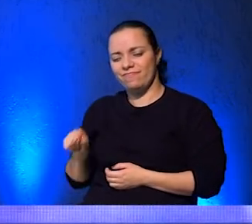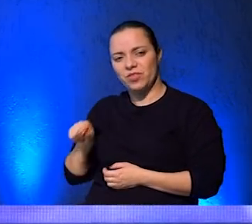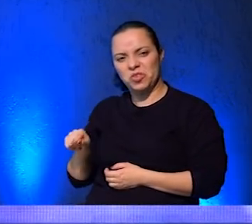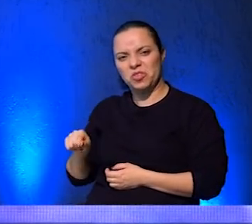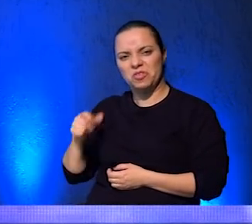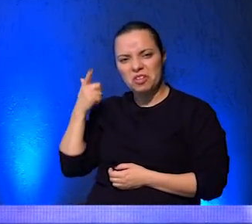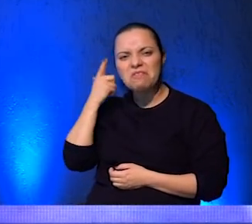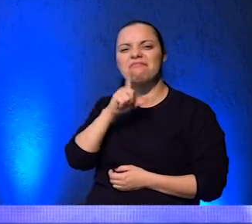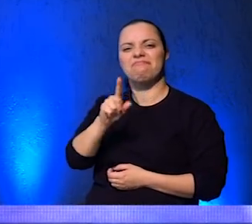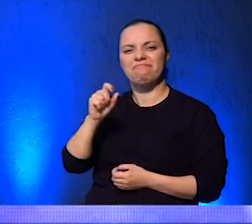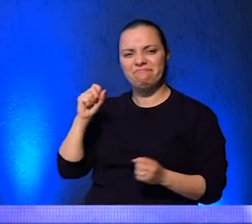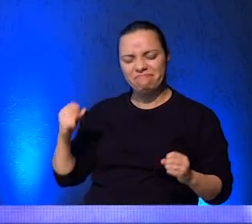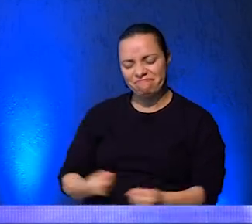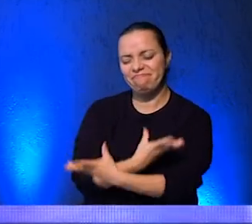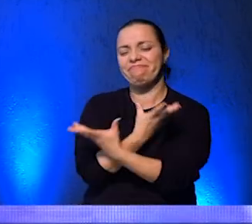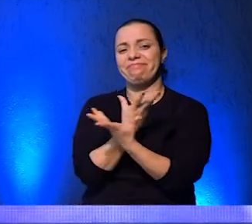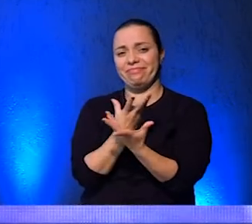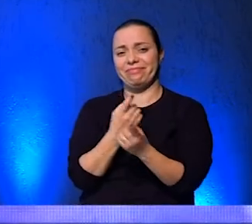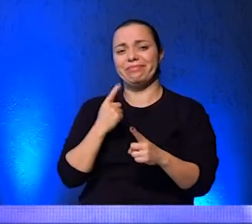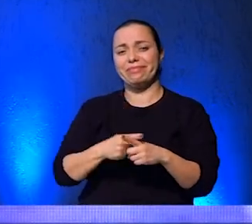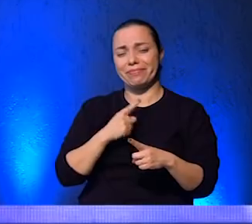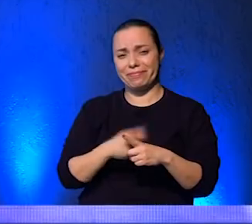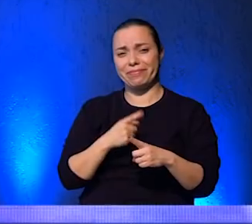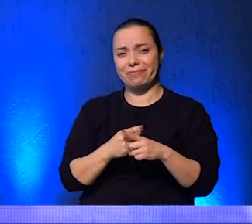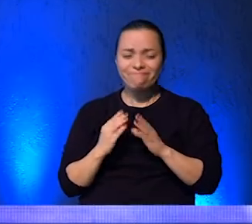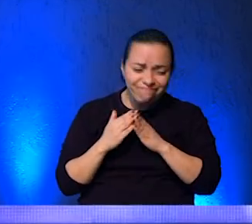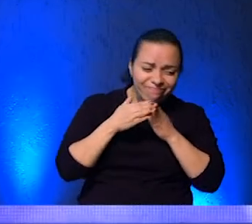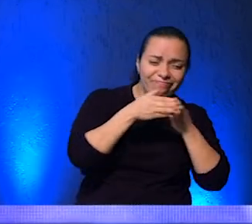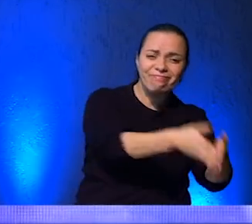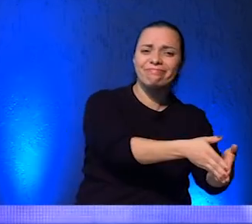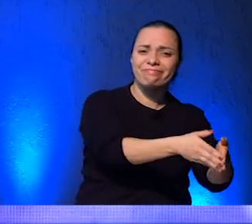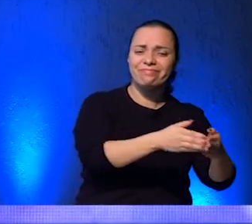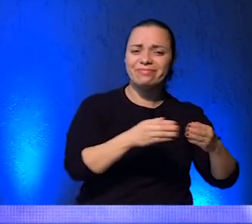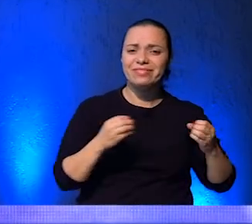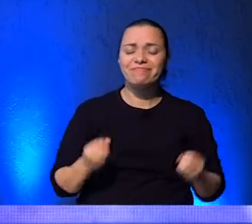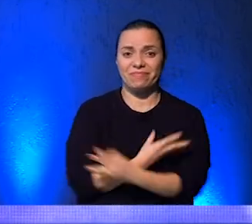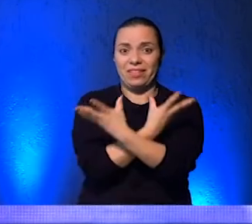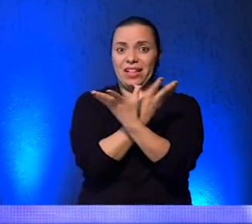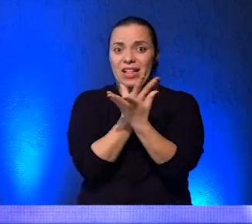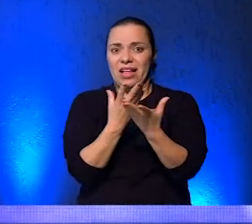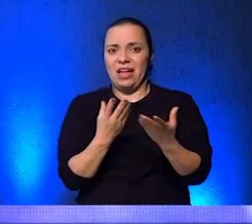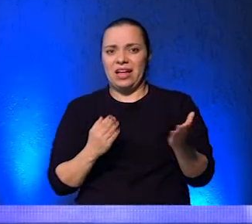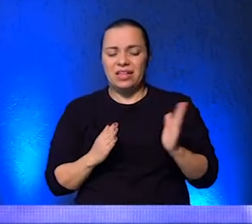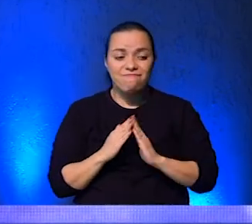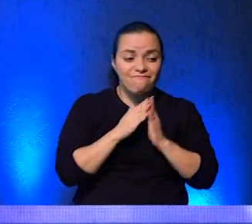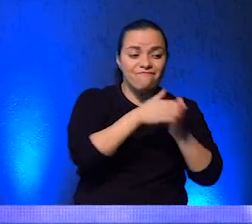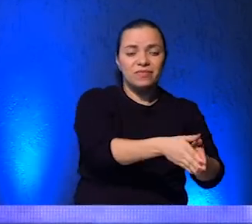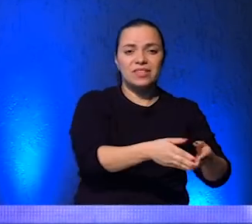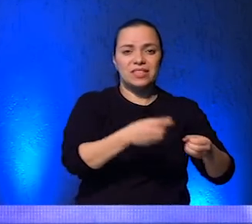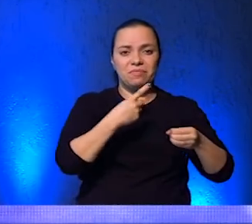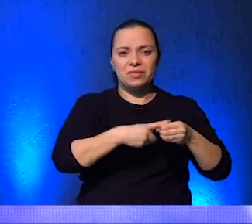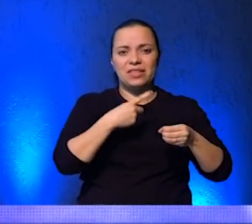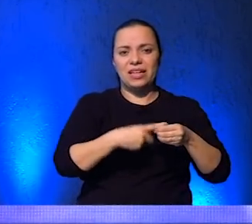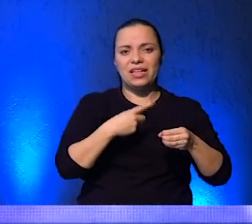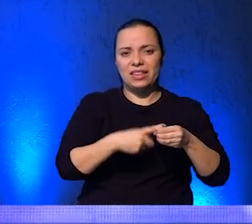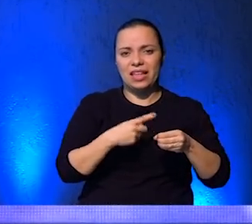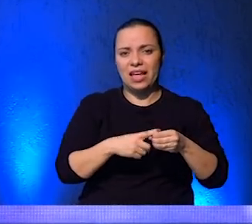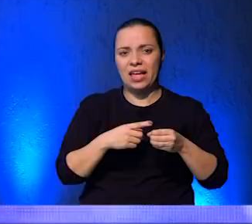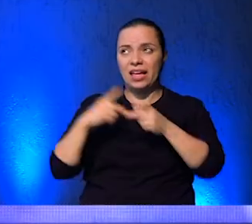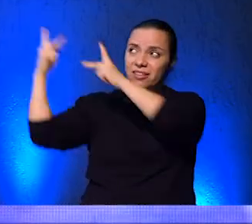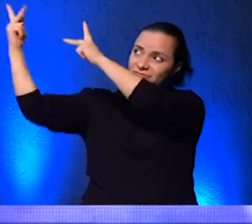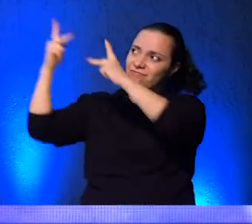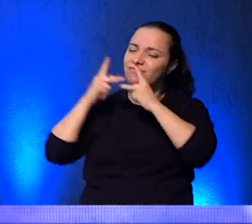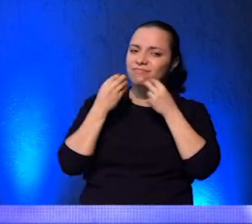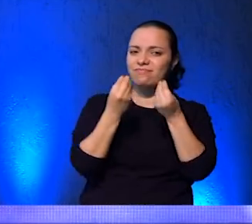milagre ele entra na terra prometida ele conquista a terra prometida ele derrubar os gigantes ele